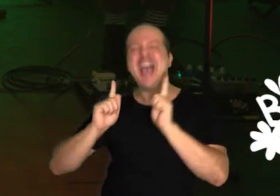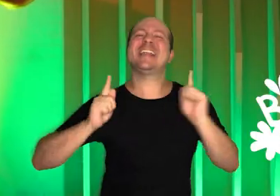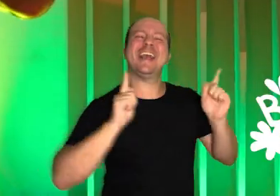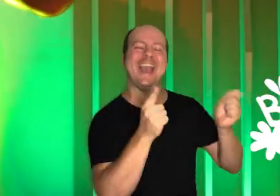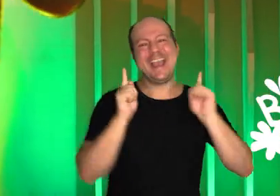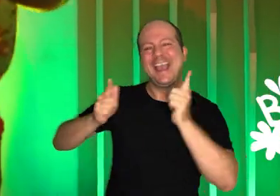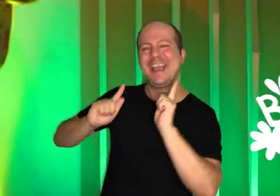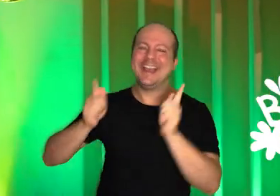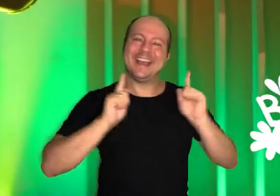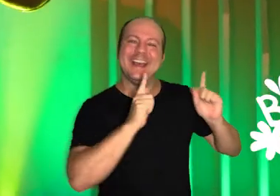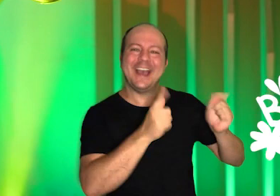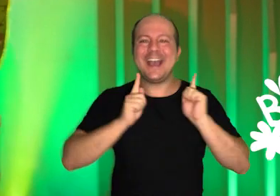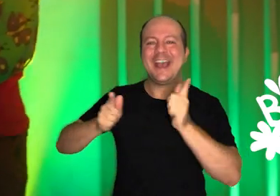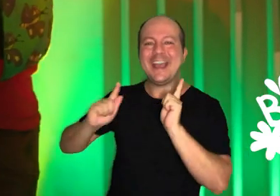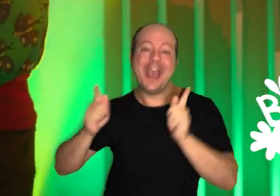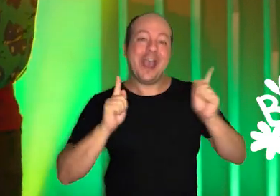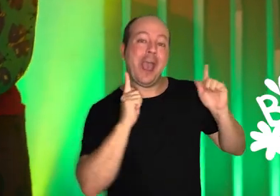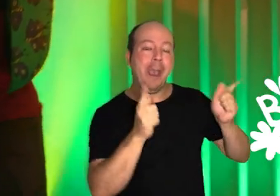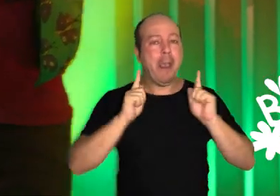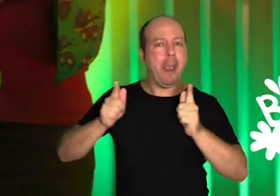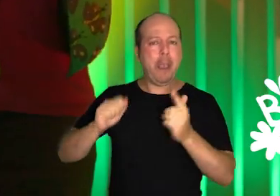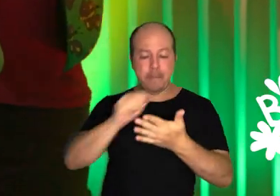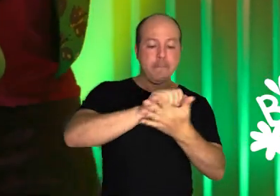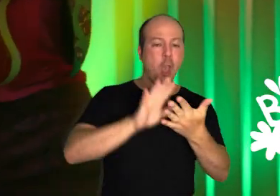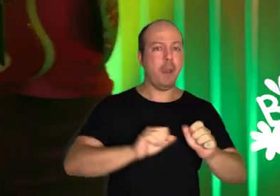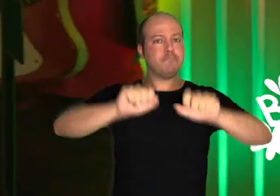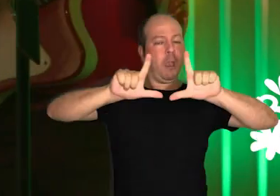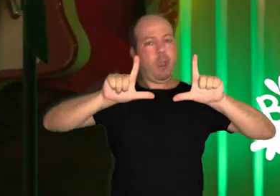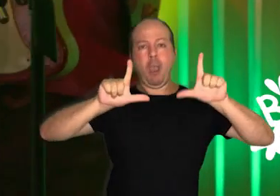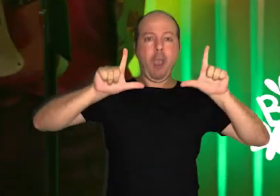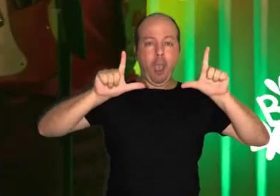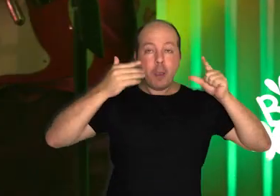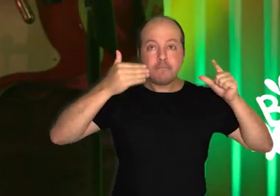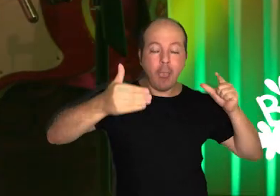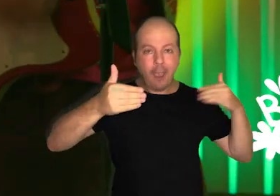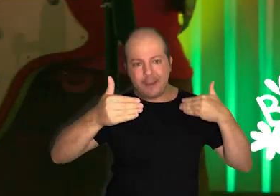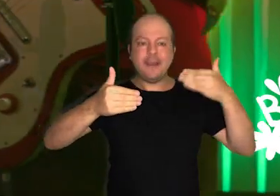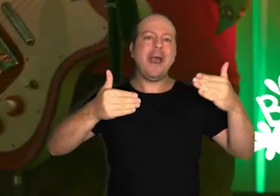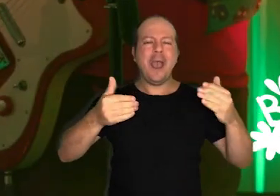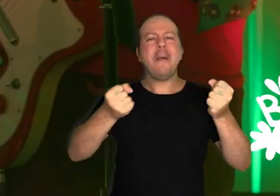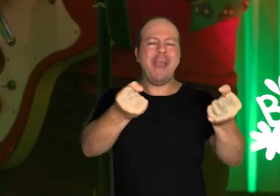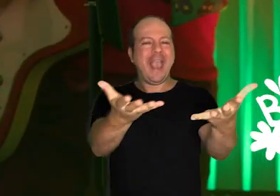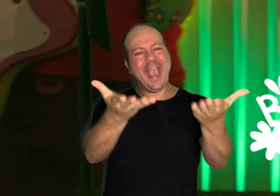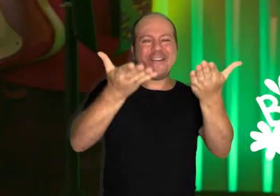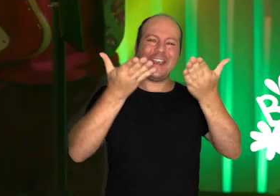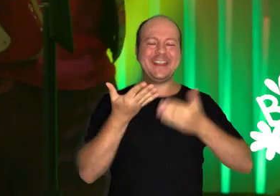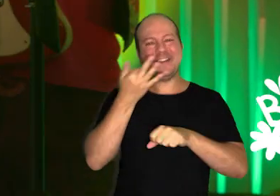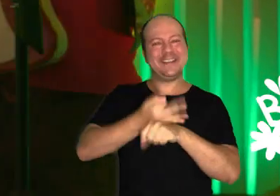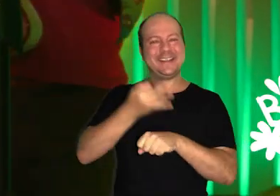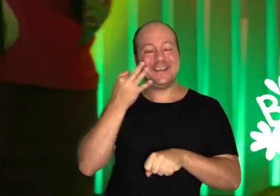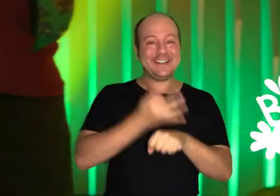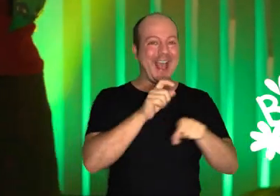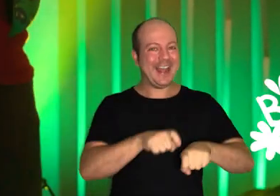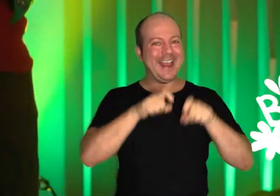divertir. Vou escrever uma plaquinha na entrada. Bem-vindo às férias